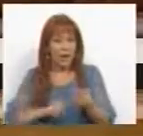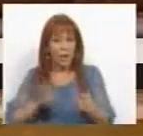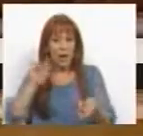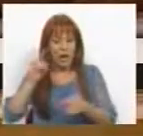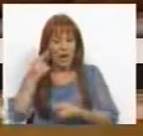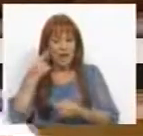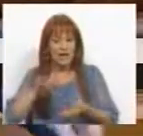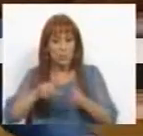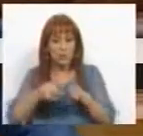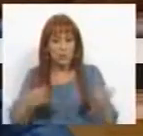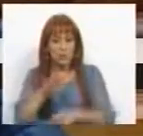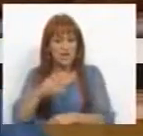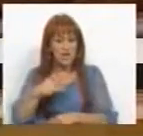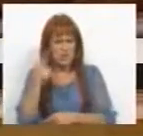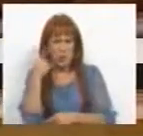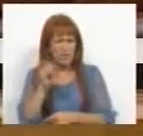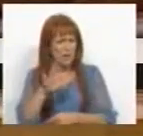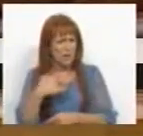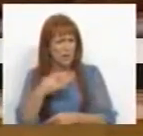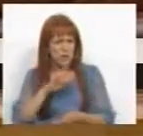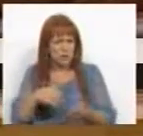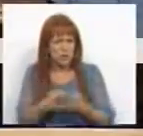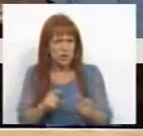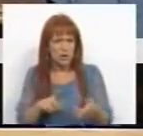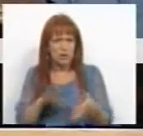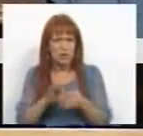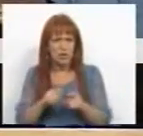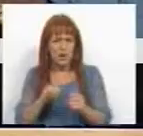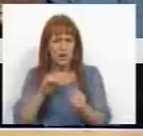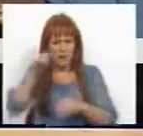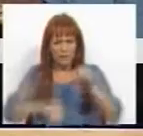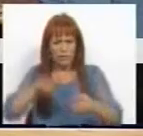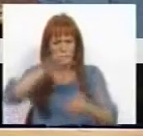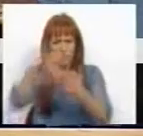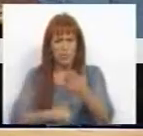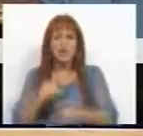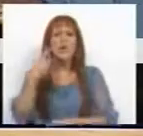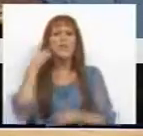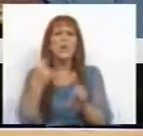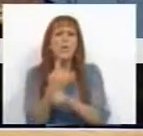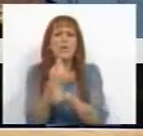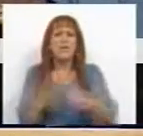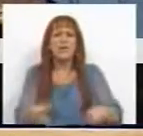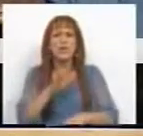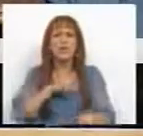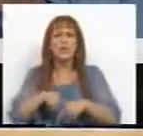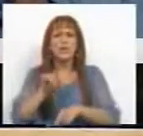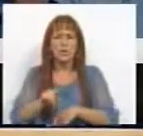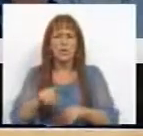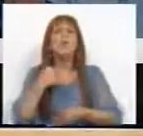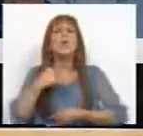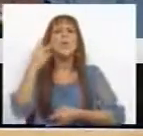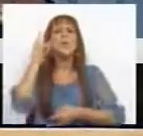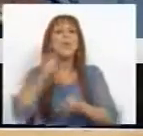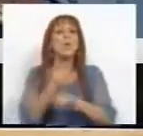projeto de resolução do CDS e não vi o CDS propor a votação dos documentos. O que eu vi foi uma coisa diferente, Sr. Deputado. O